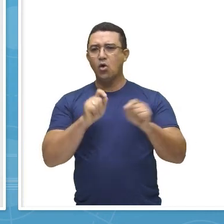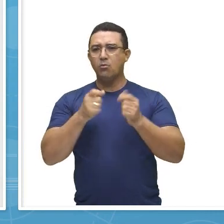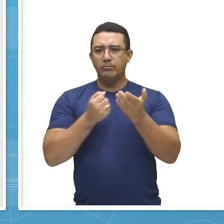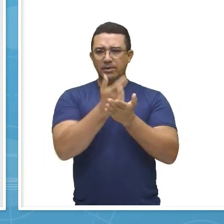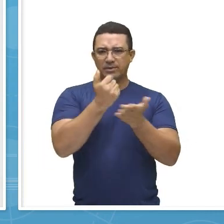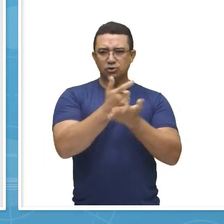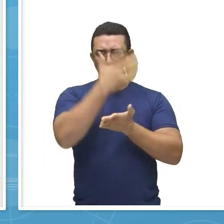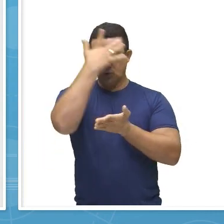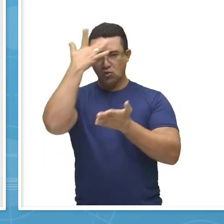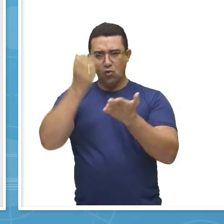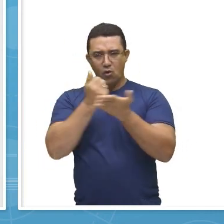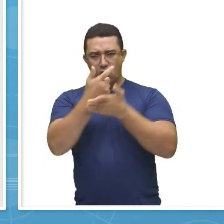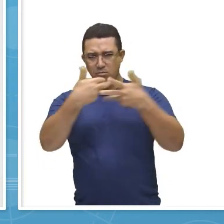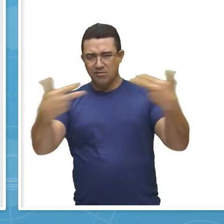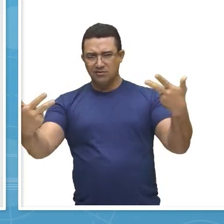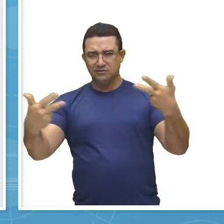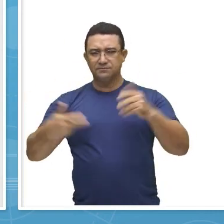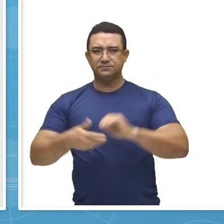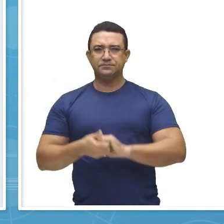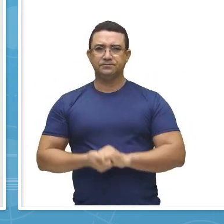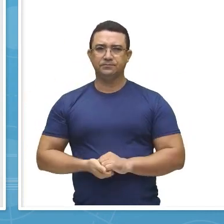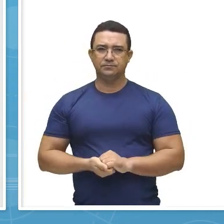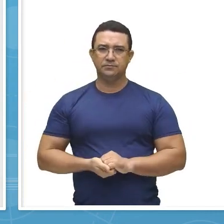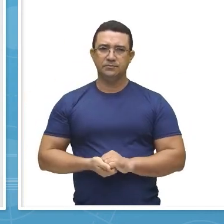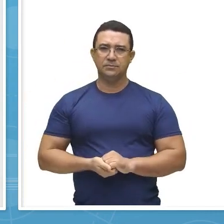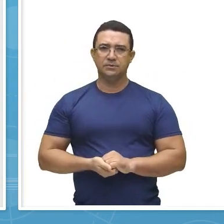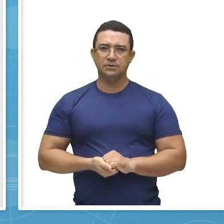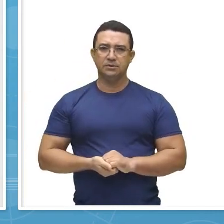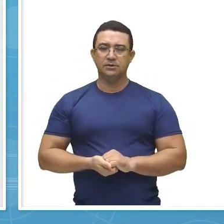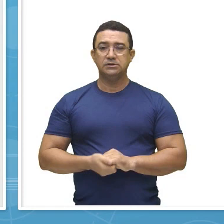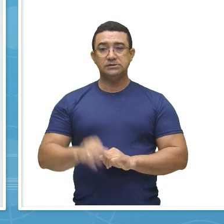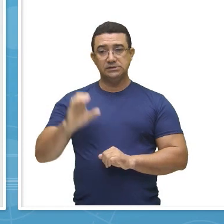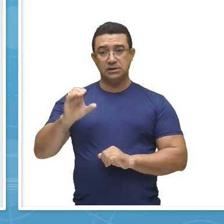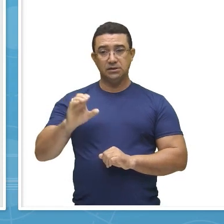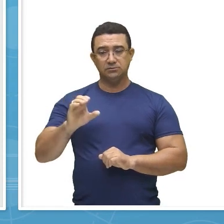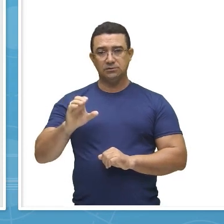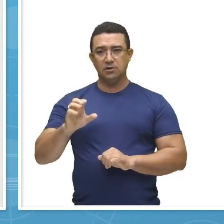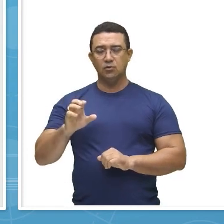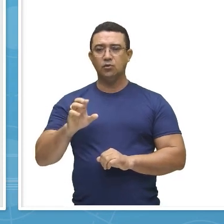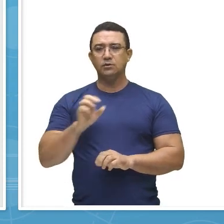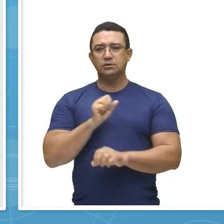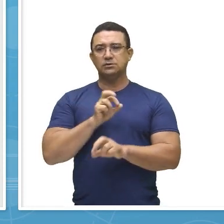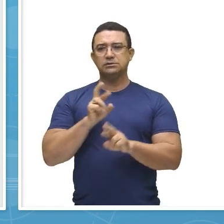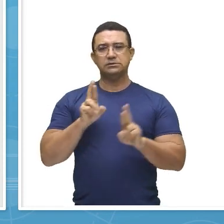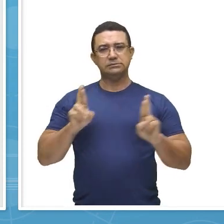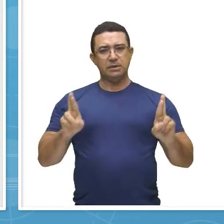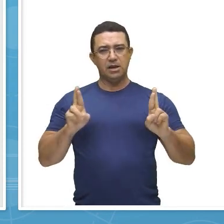habitantes. Na letra C, nós temos esperança de vida, expectativa de